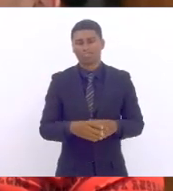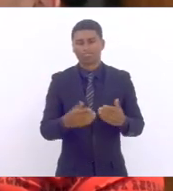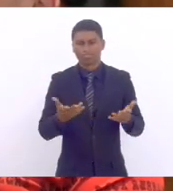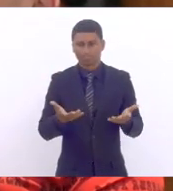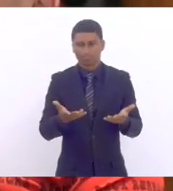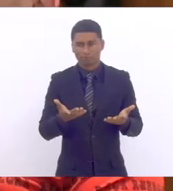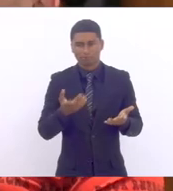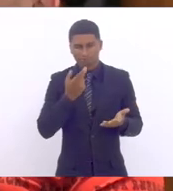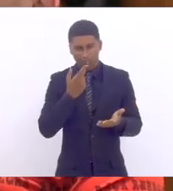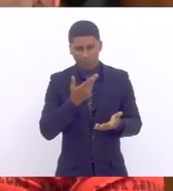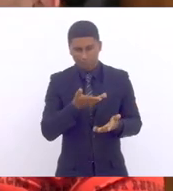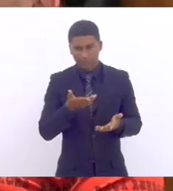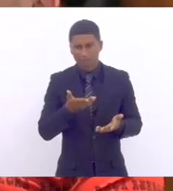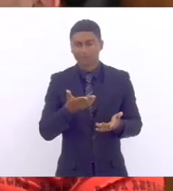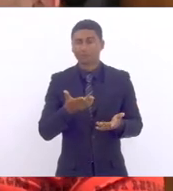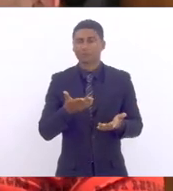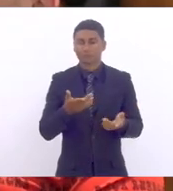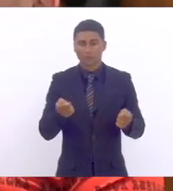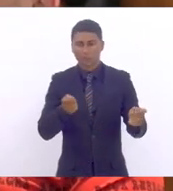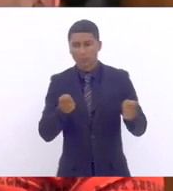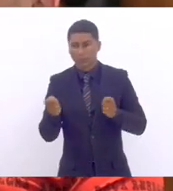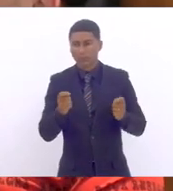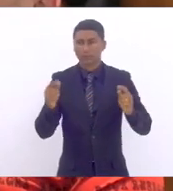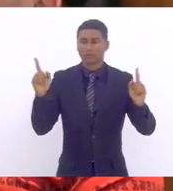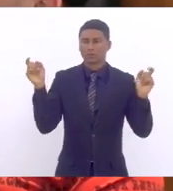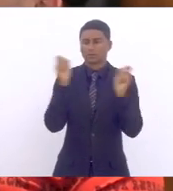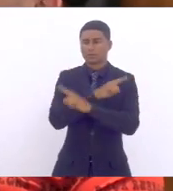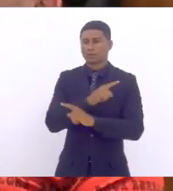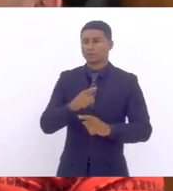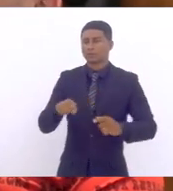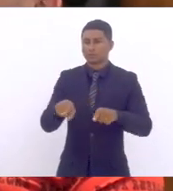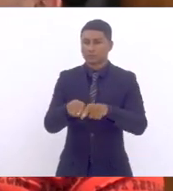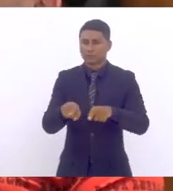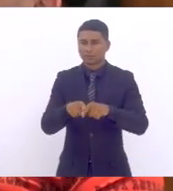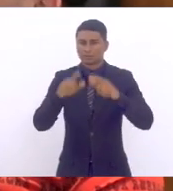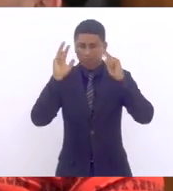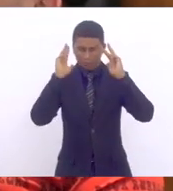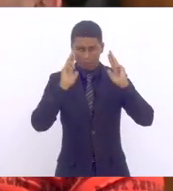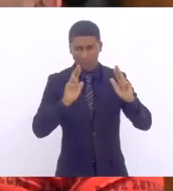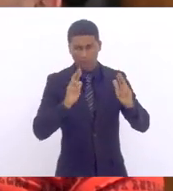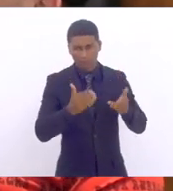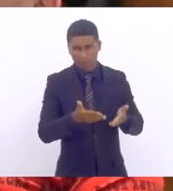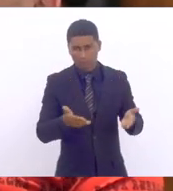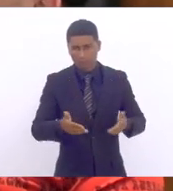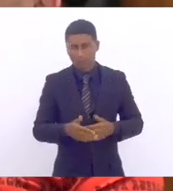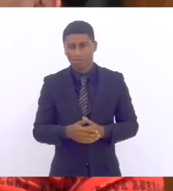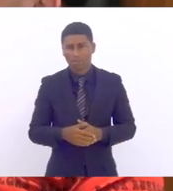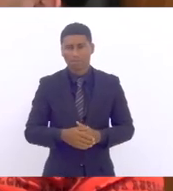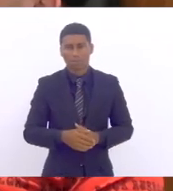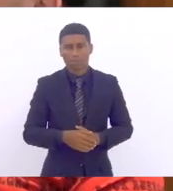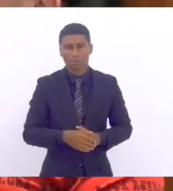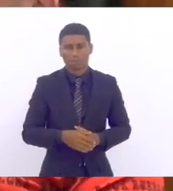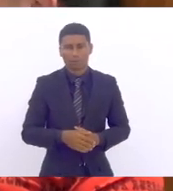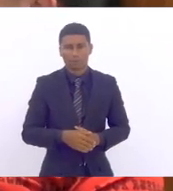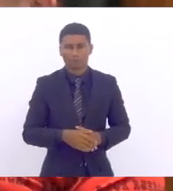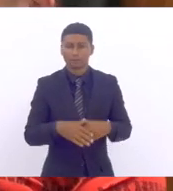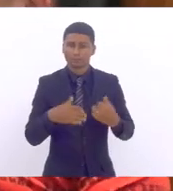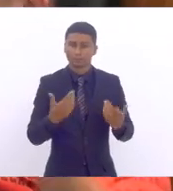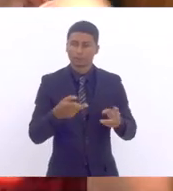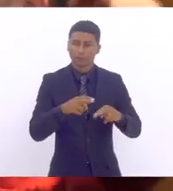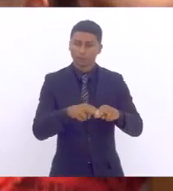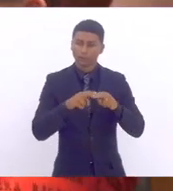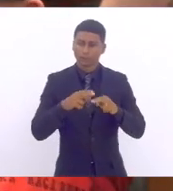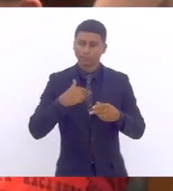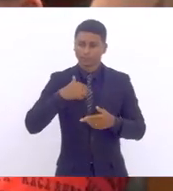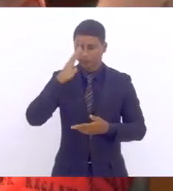que se presume, dificulta o controle e a responsabilização por eventuais conflitos que venham a existir. Por isso, eu